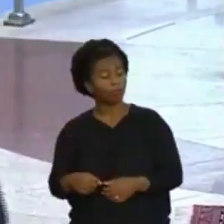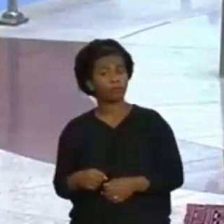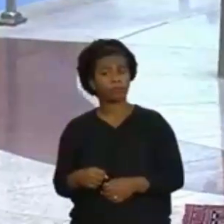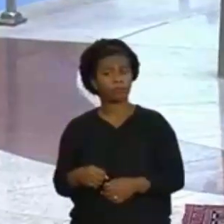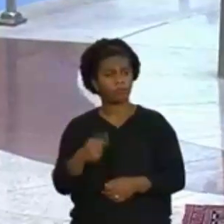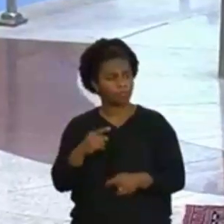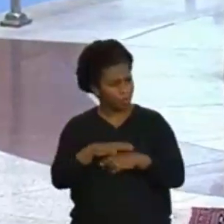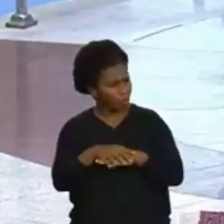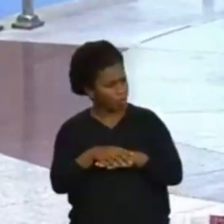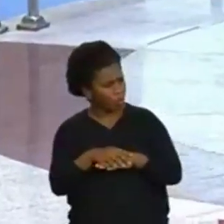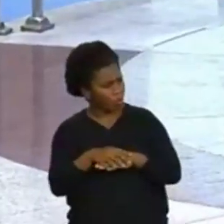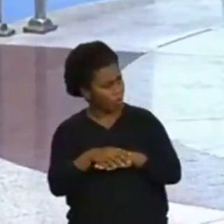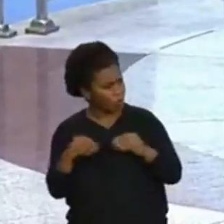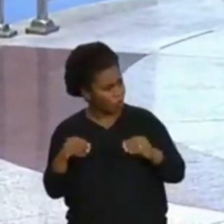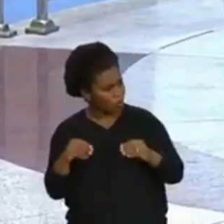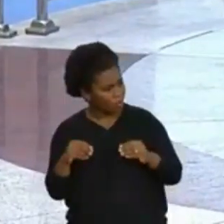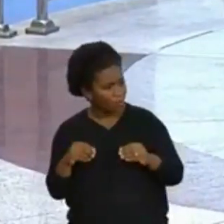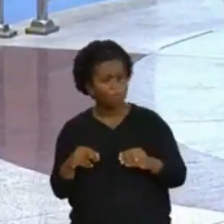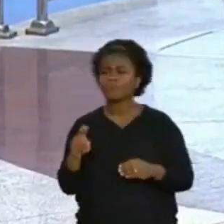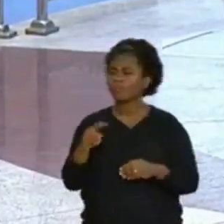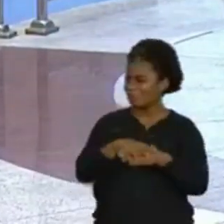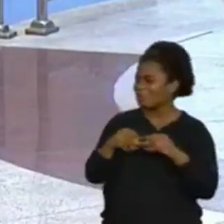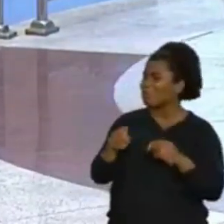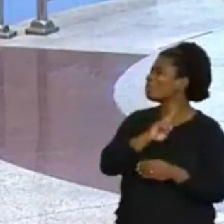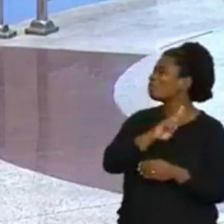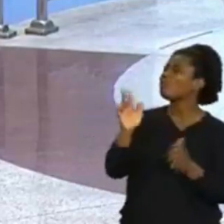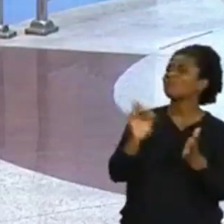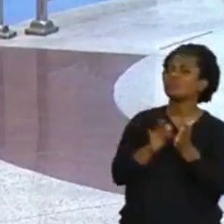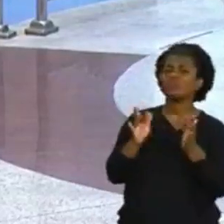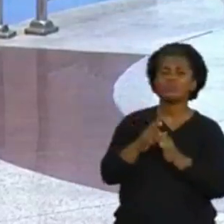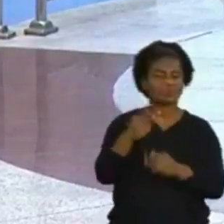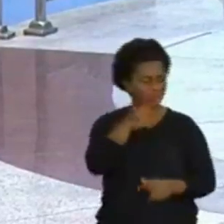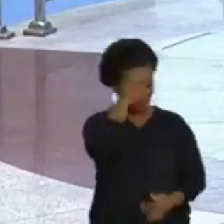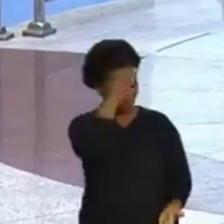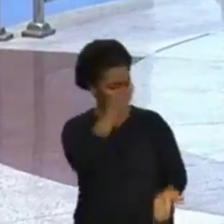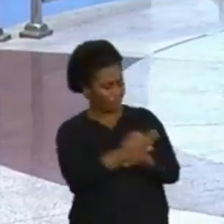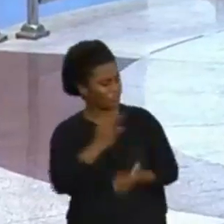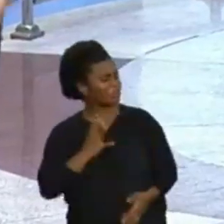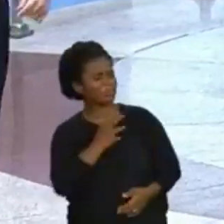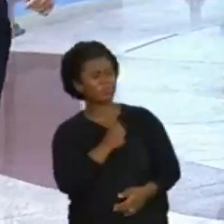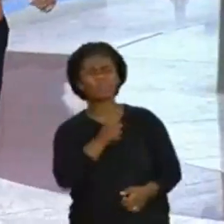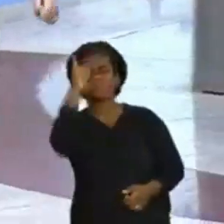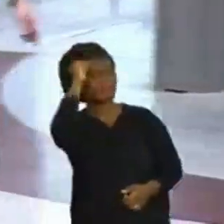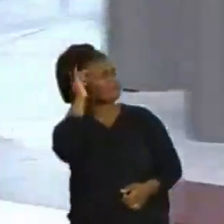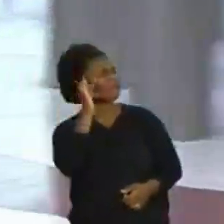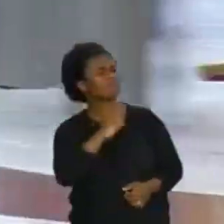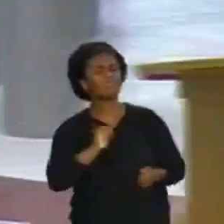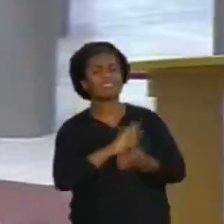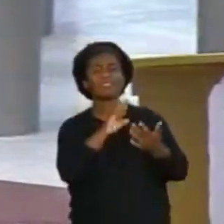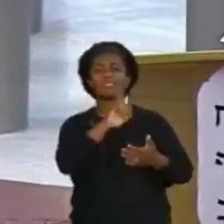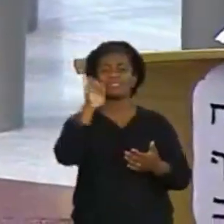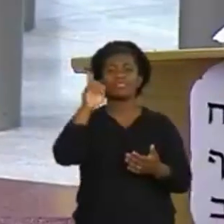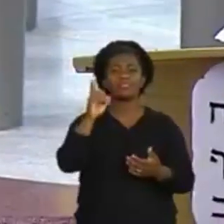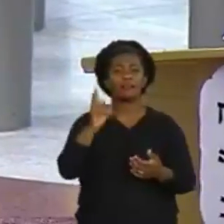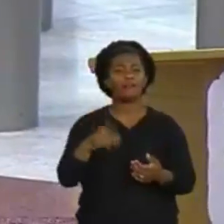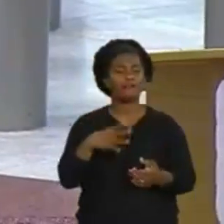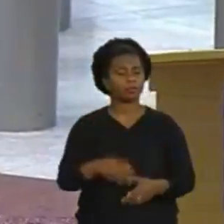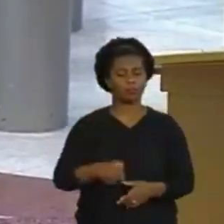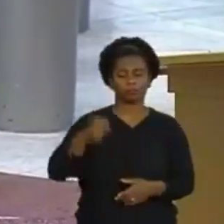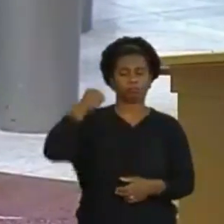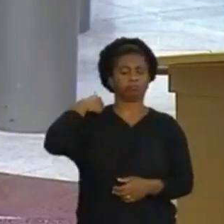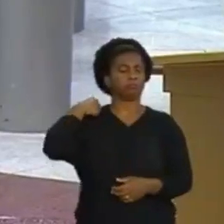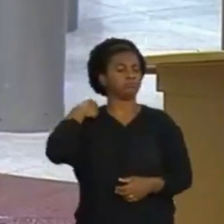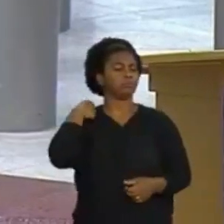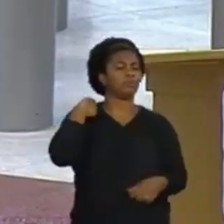Curada. Curada, curada, em nome de Jesus. Sua fé te salvou, Deus abençoe, graças a Deus. Vai com a muleta